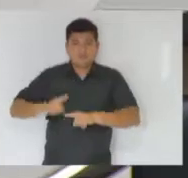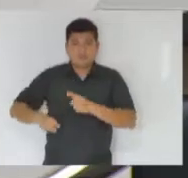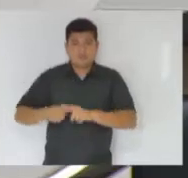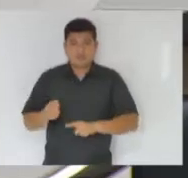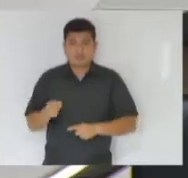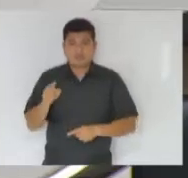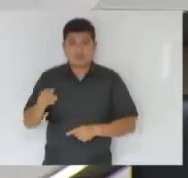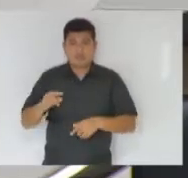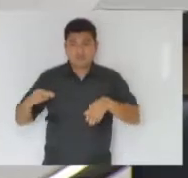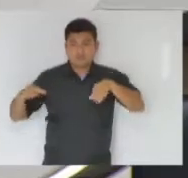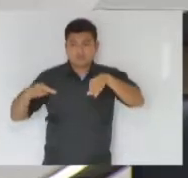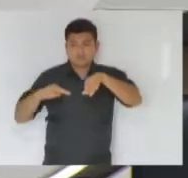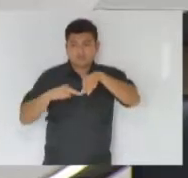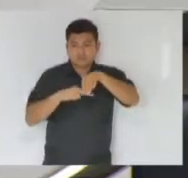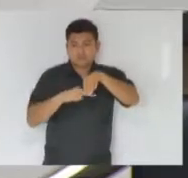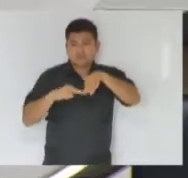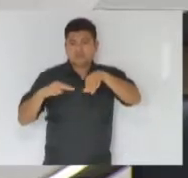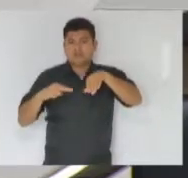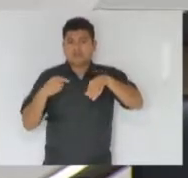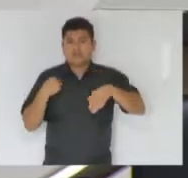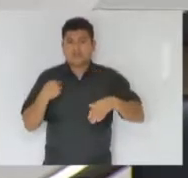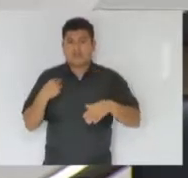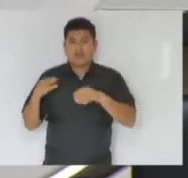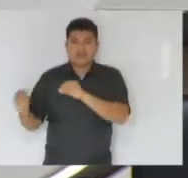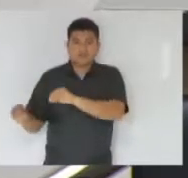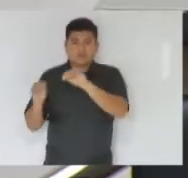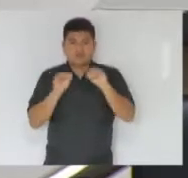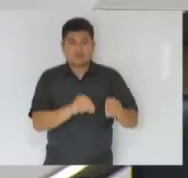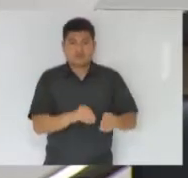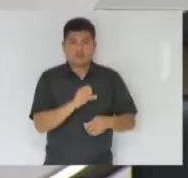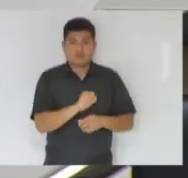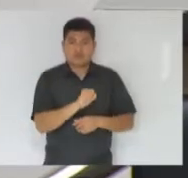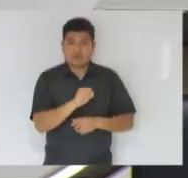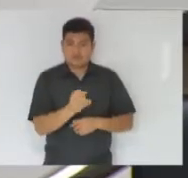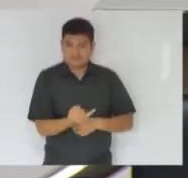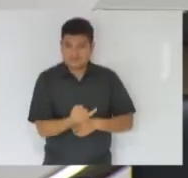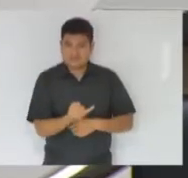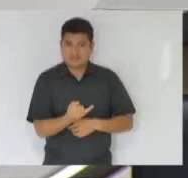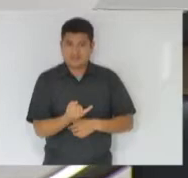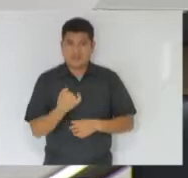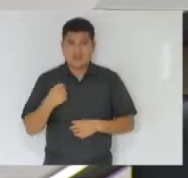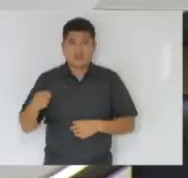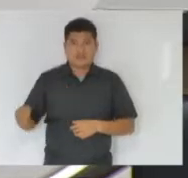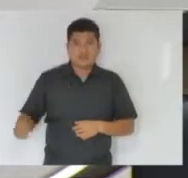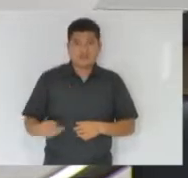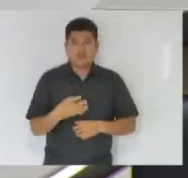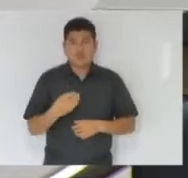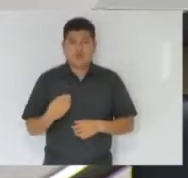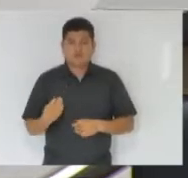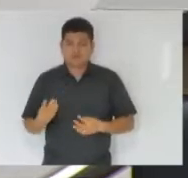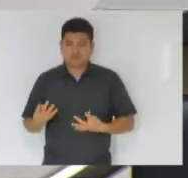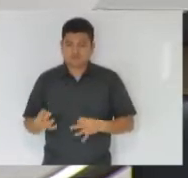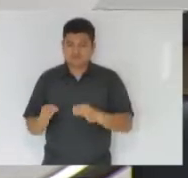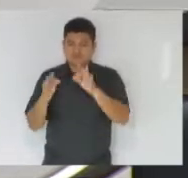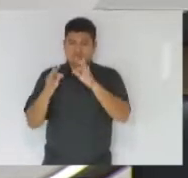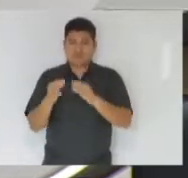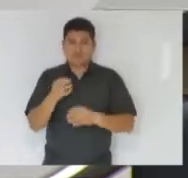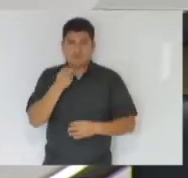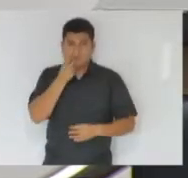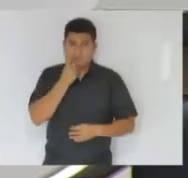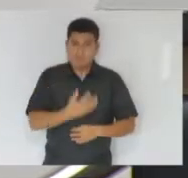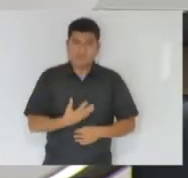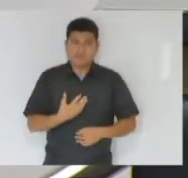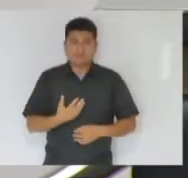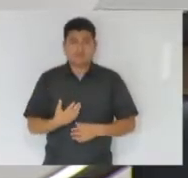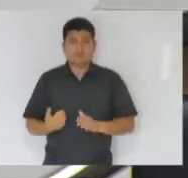um tomógrafo, para São José. E nós precisamos de um novo equipamento, mais moderno, conforme a nota oficial do governo